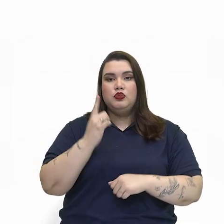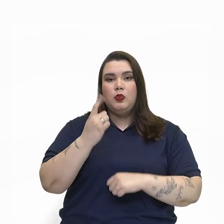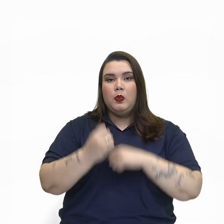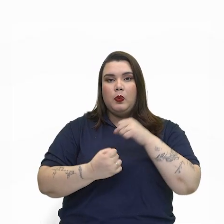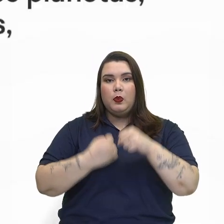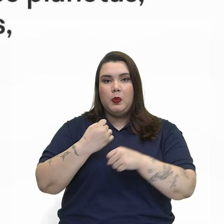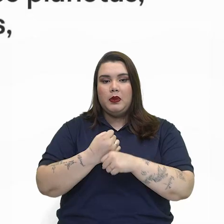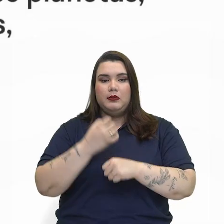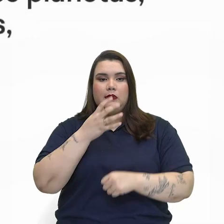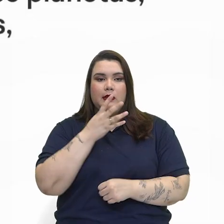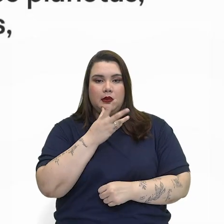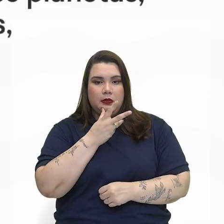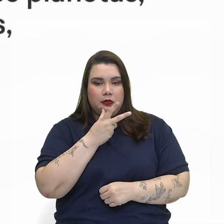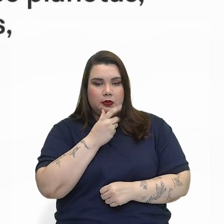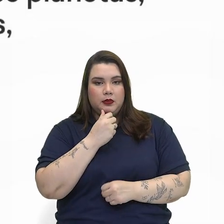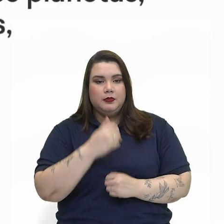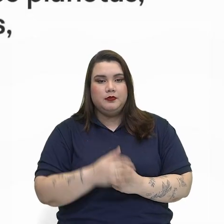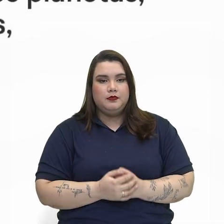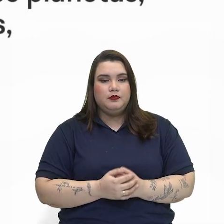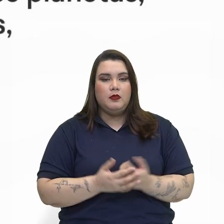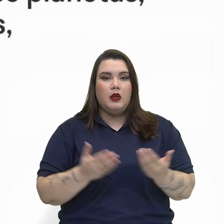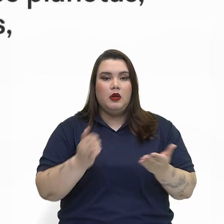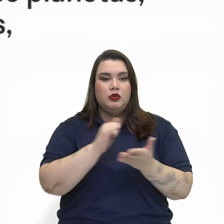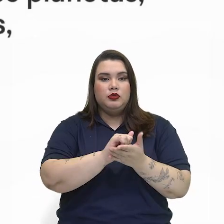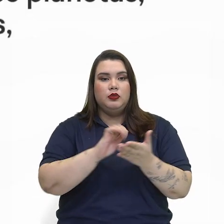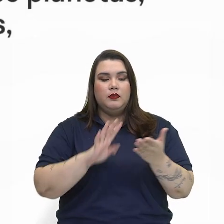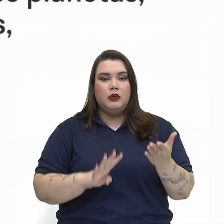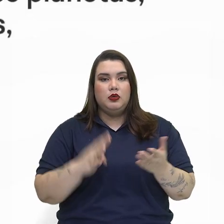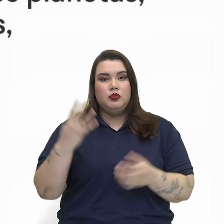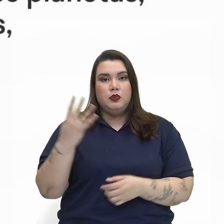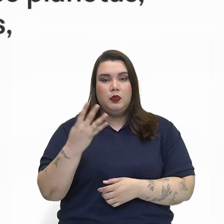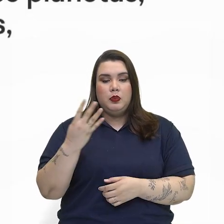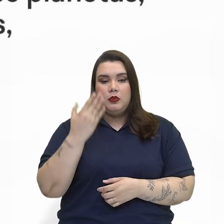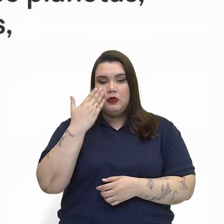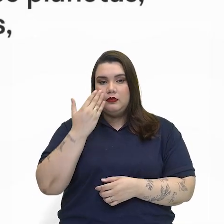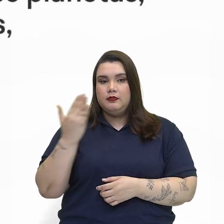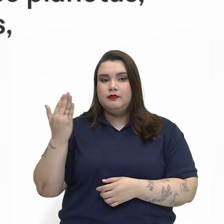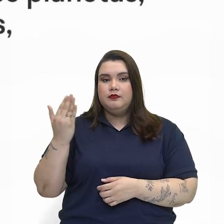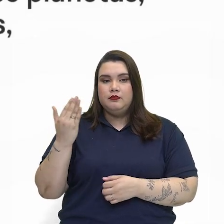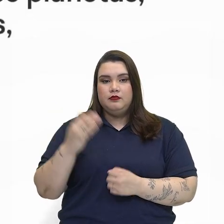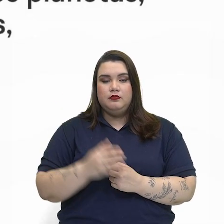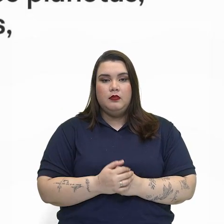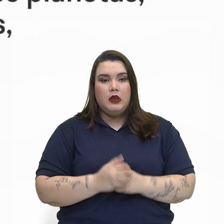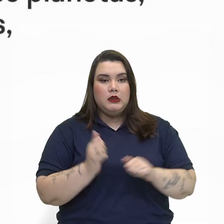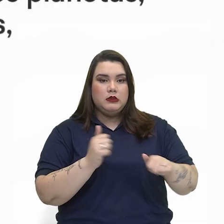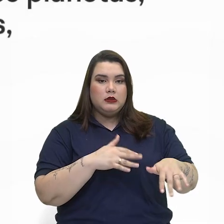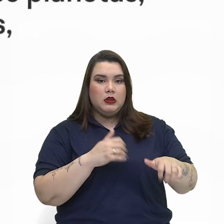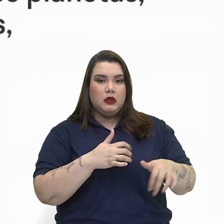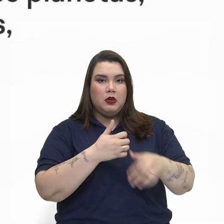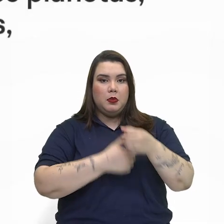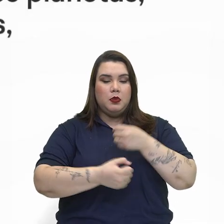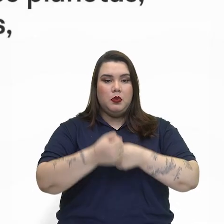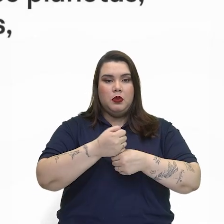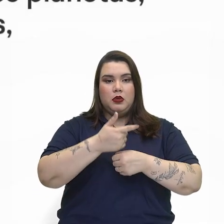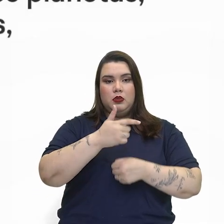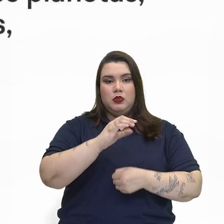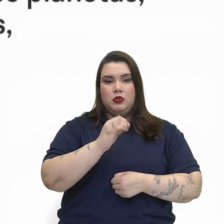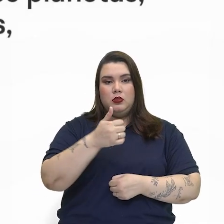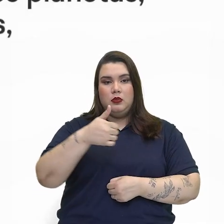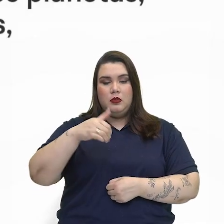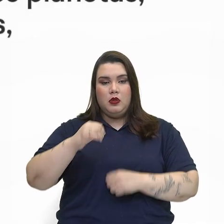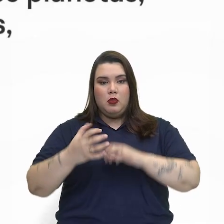mais para isso acontecer. E aqui o nosso exemplo 4. Em setembro de 2010,